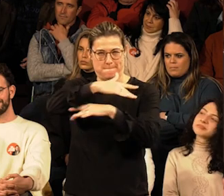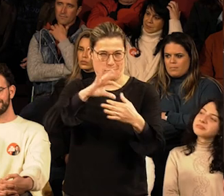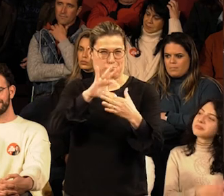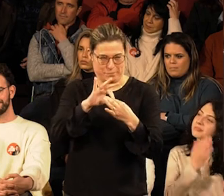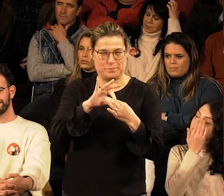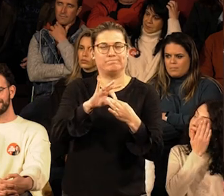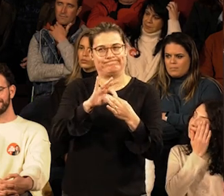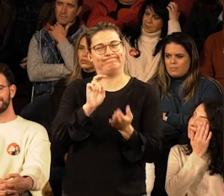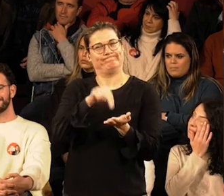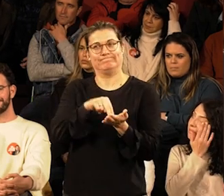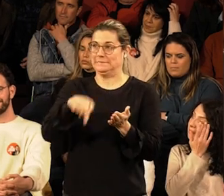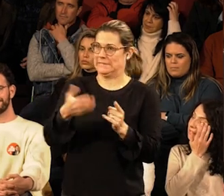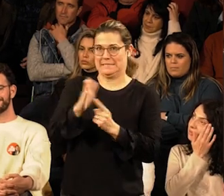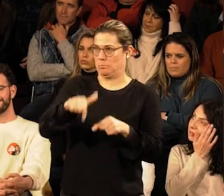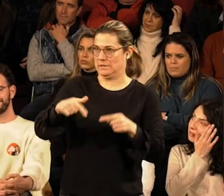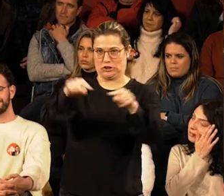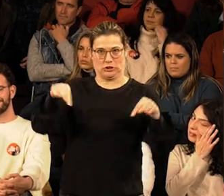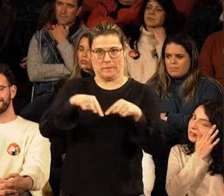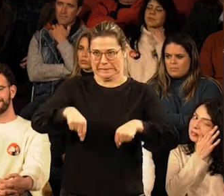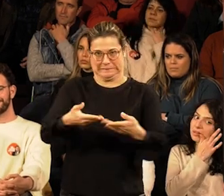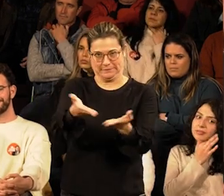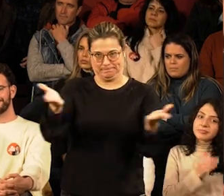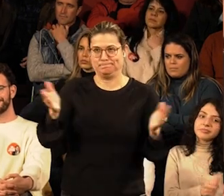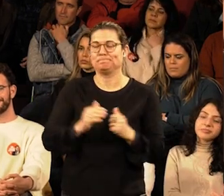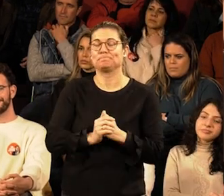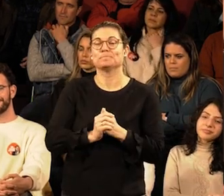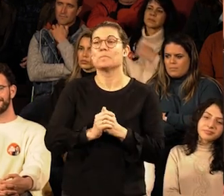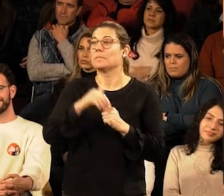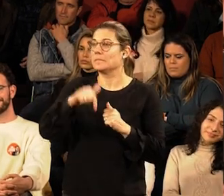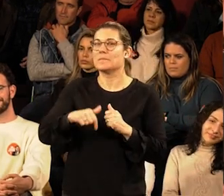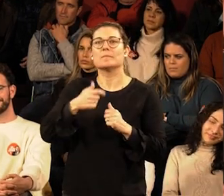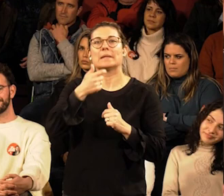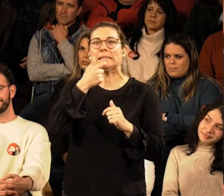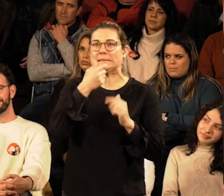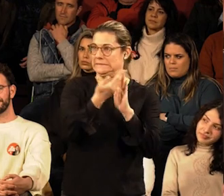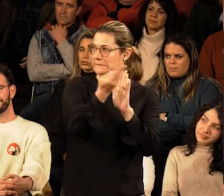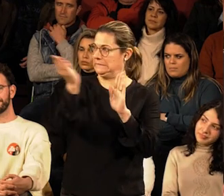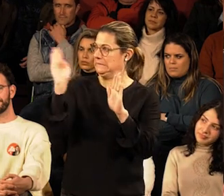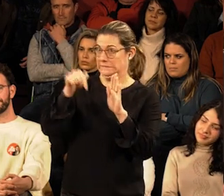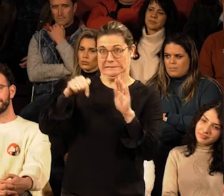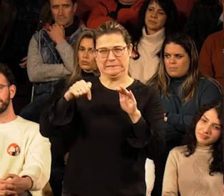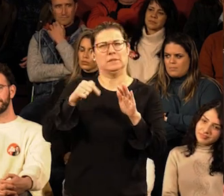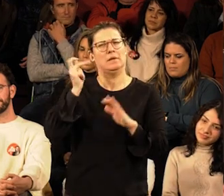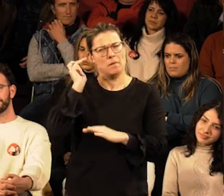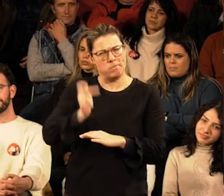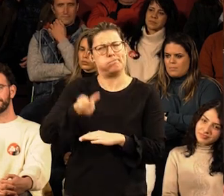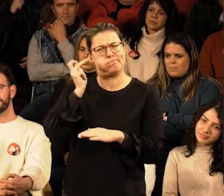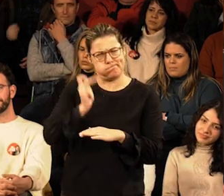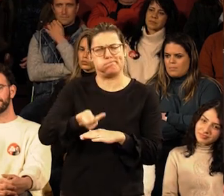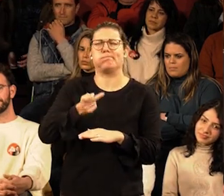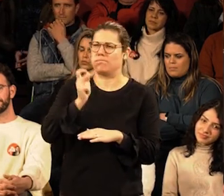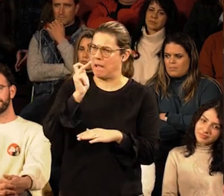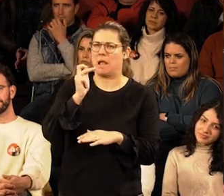como incrível almadense cujas paredes ao longo de muitas muitas dezenas